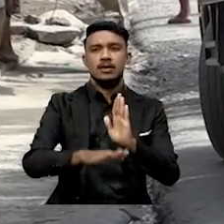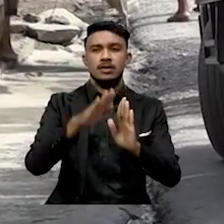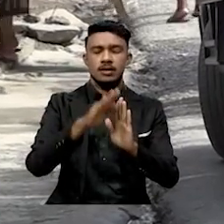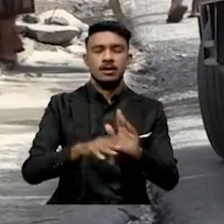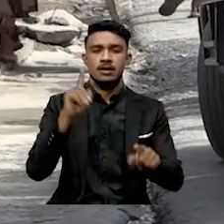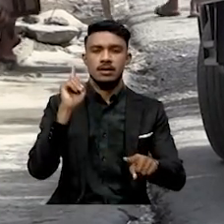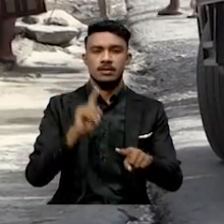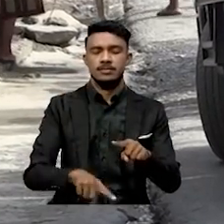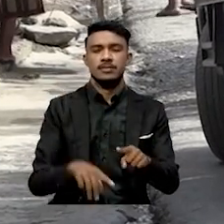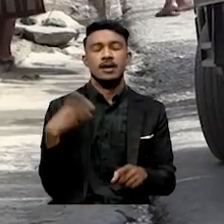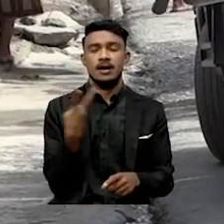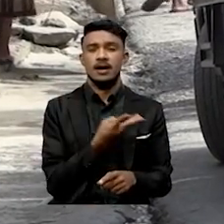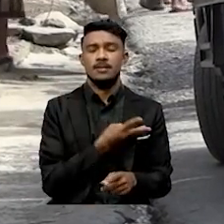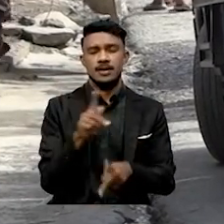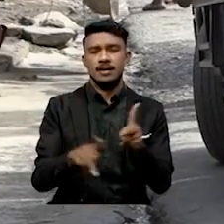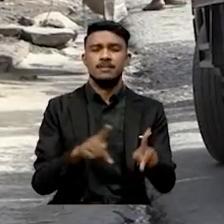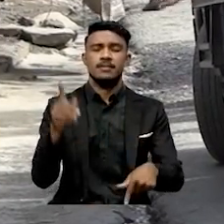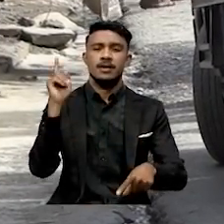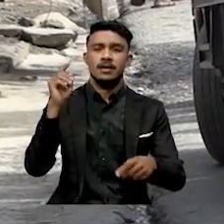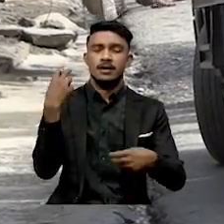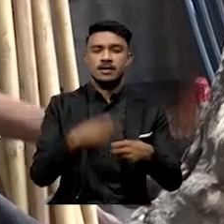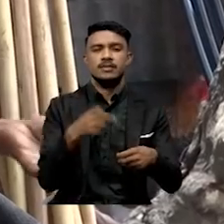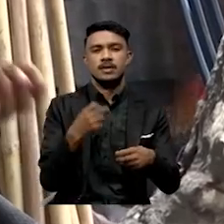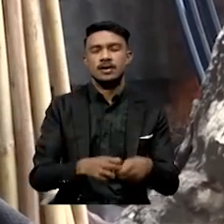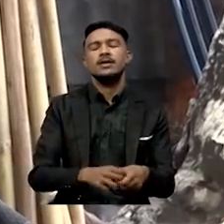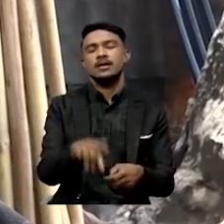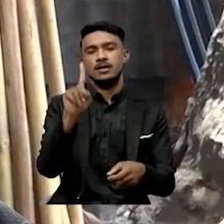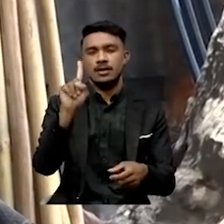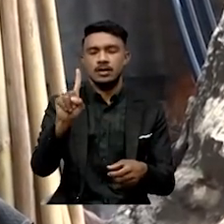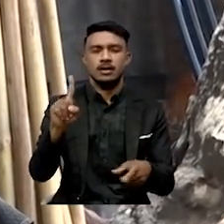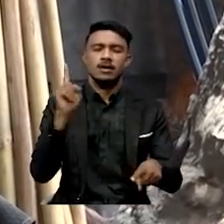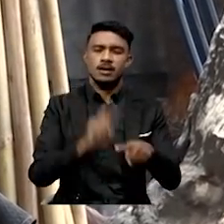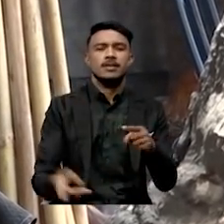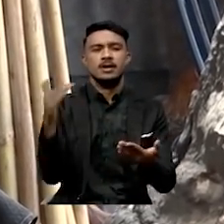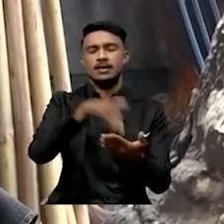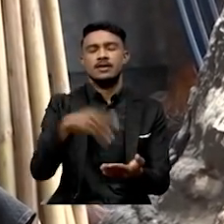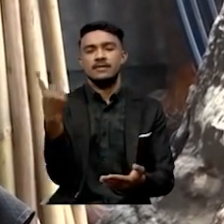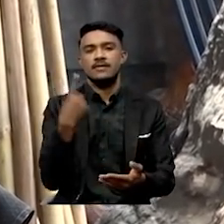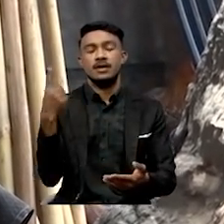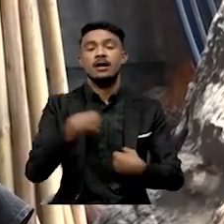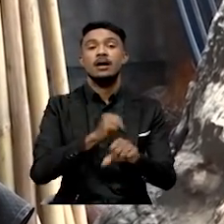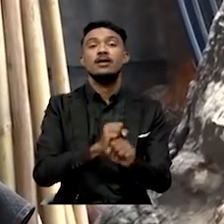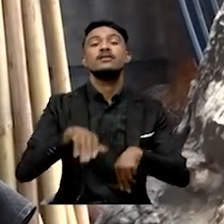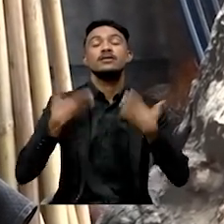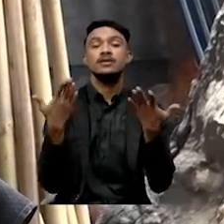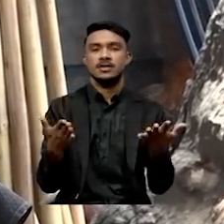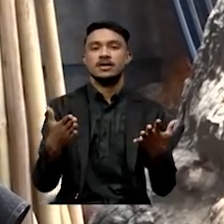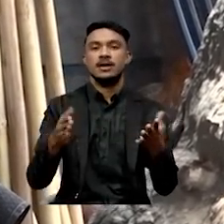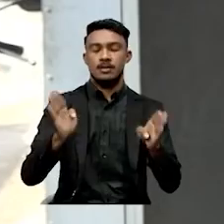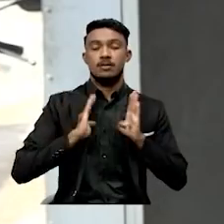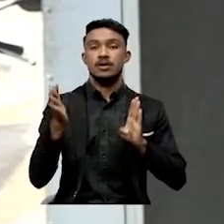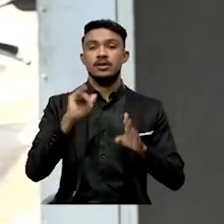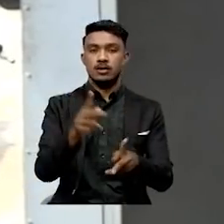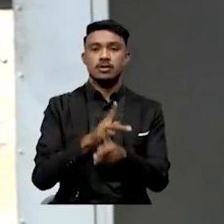ne, ami povo terus ne, terus tala ida ba. Terus ini terus berpikir ini hal sih. Agar potir, hanya ini kontrol. Aku harus